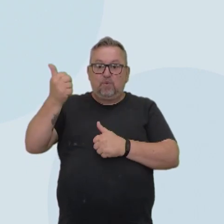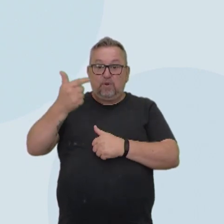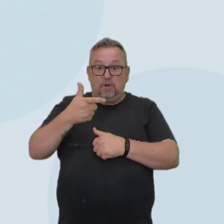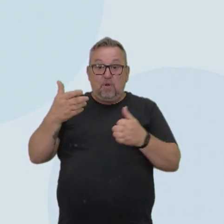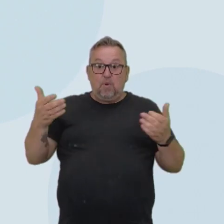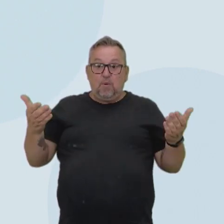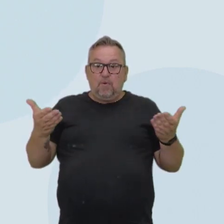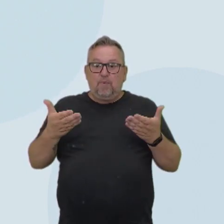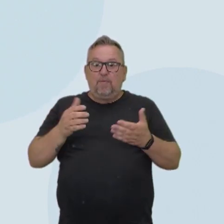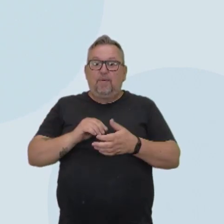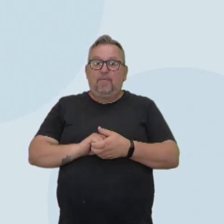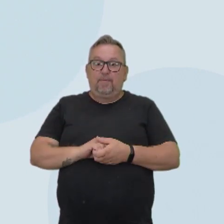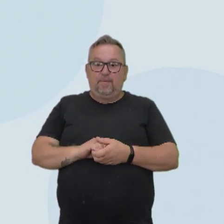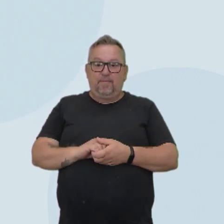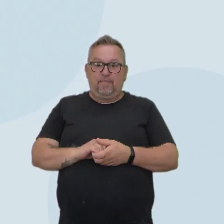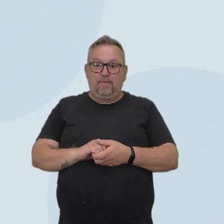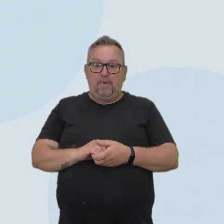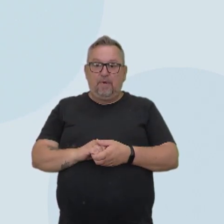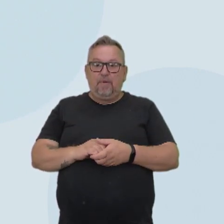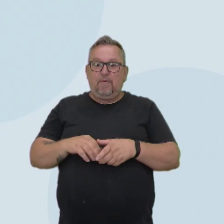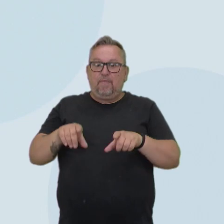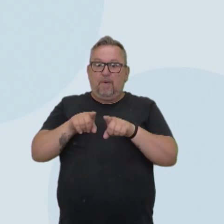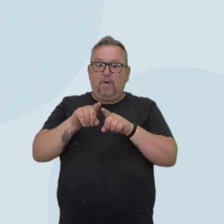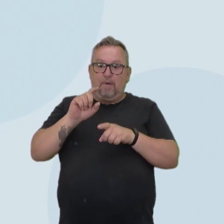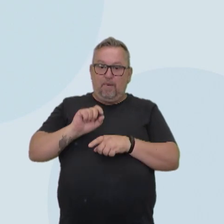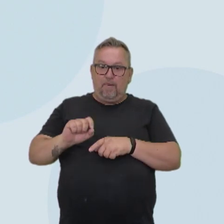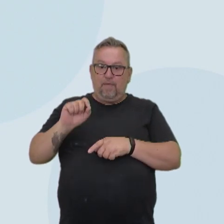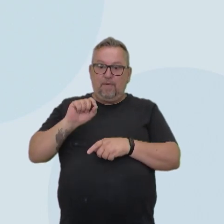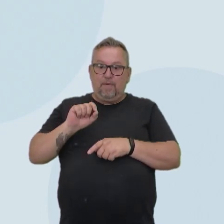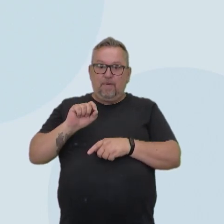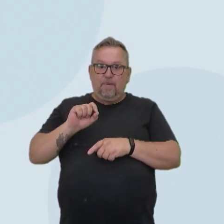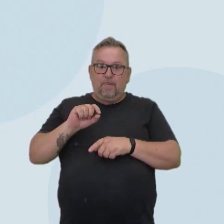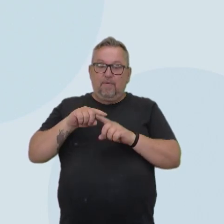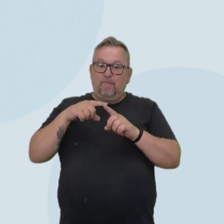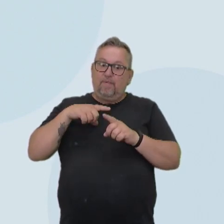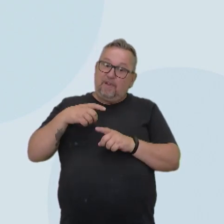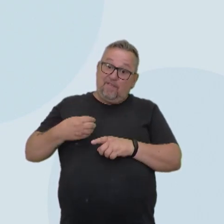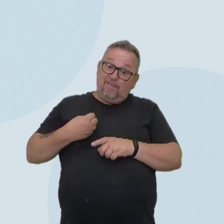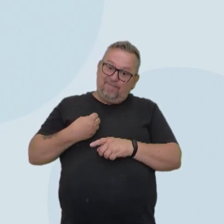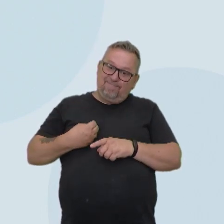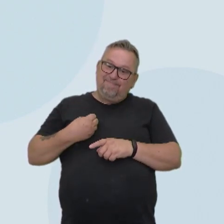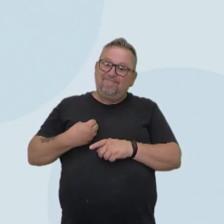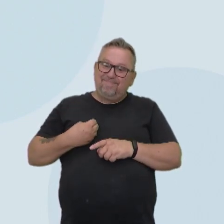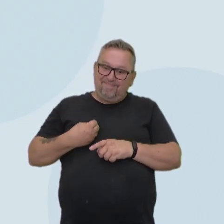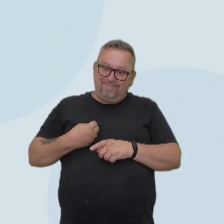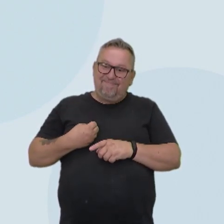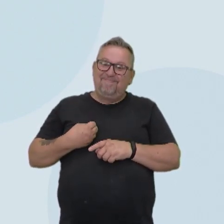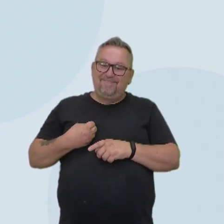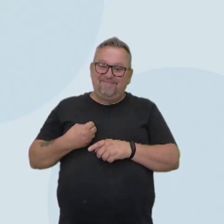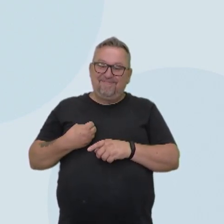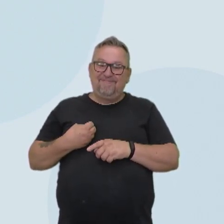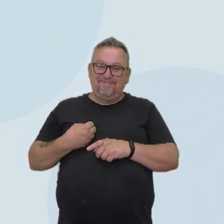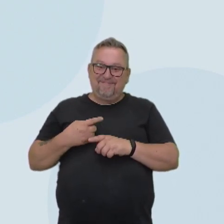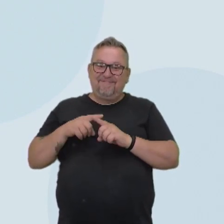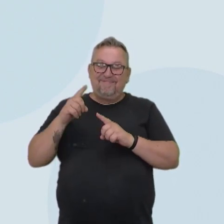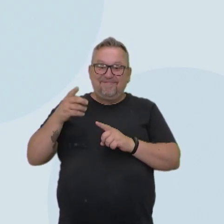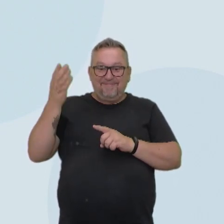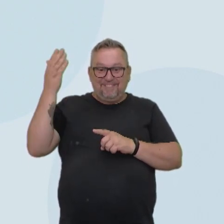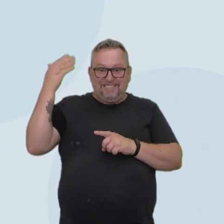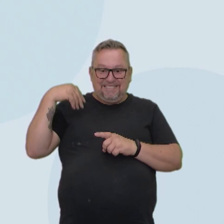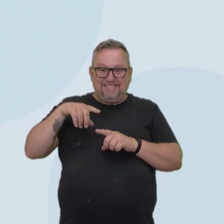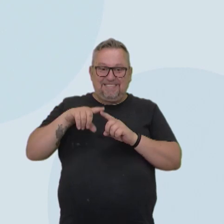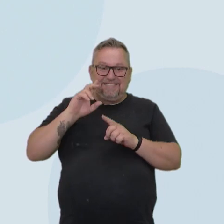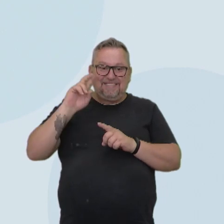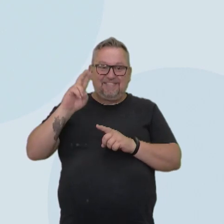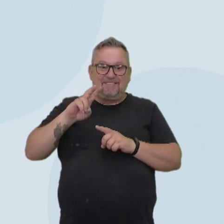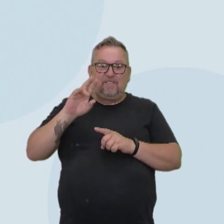tá? E a gente estava a gente não estava nada que a gente não estava vivo, mas vamos fingir que estava, né? Nessa época a gente tinha um